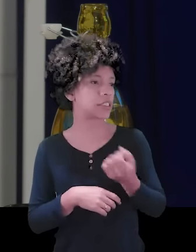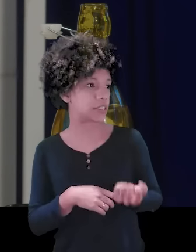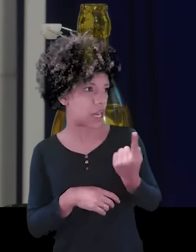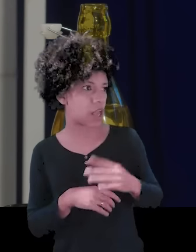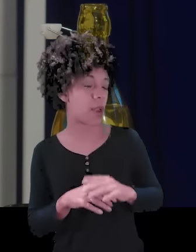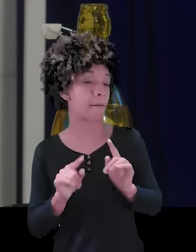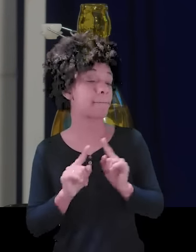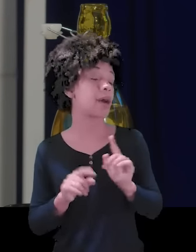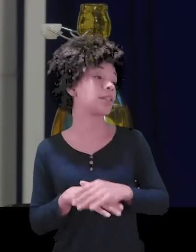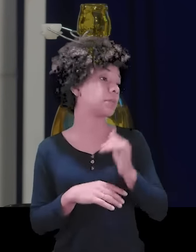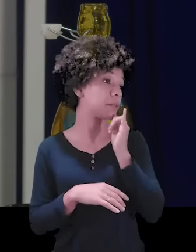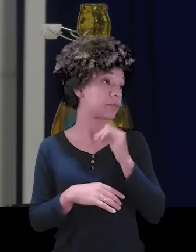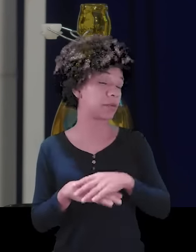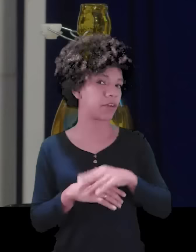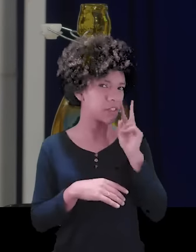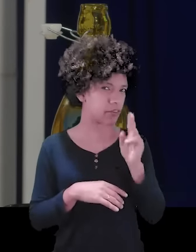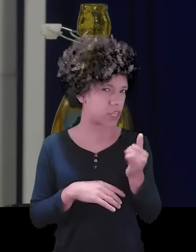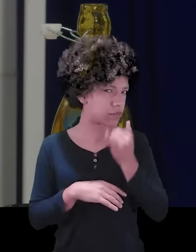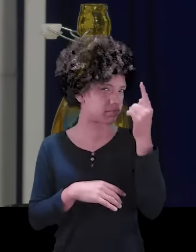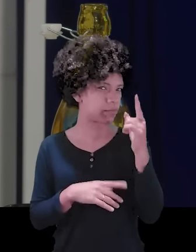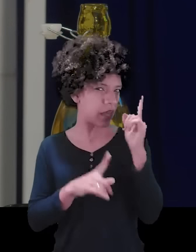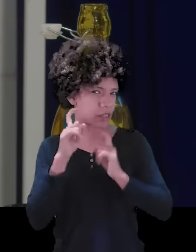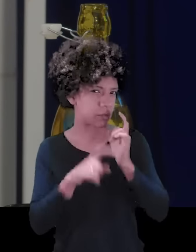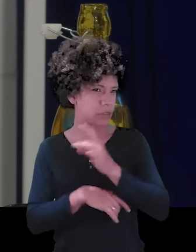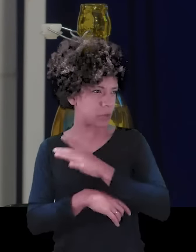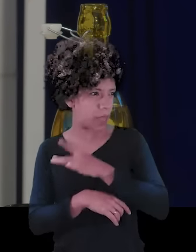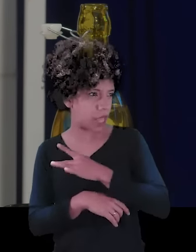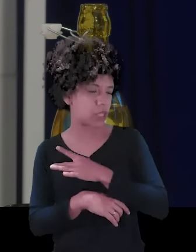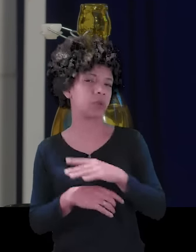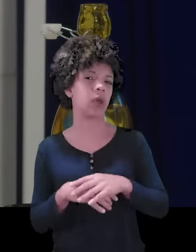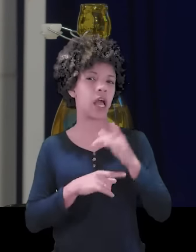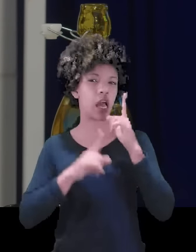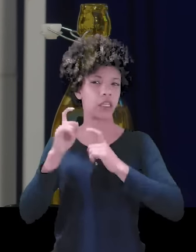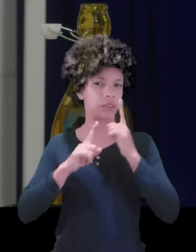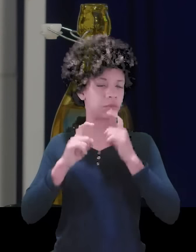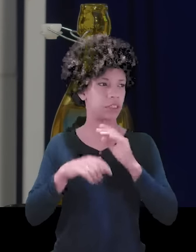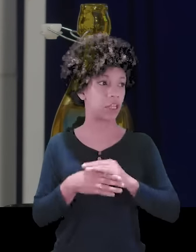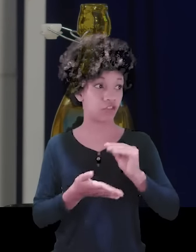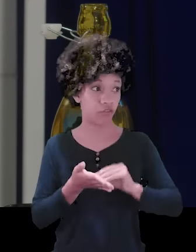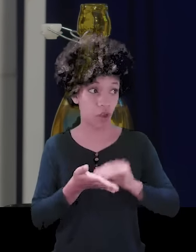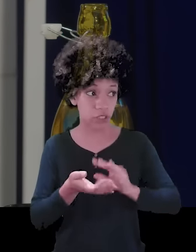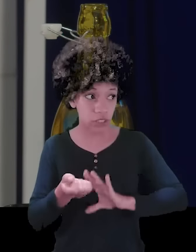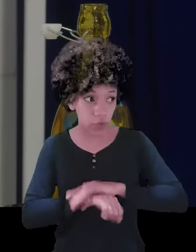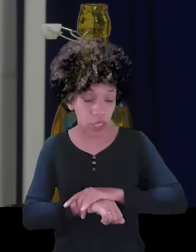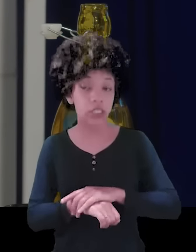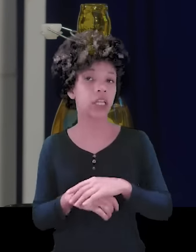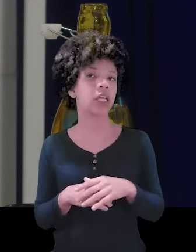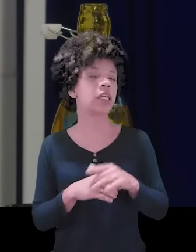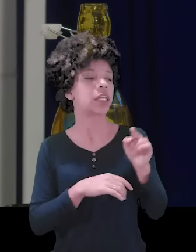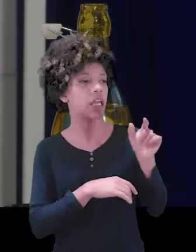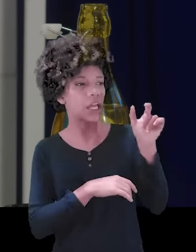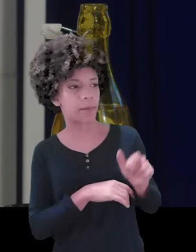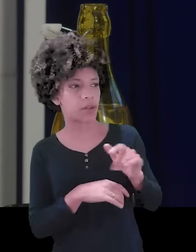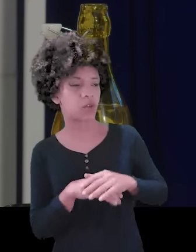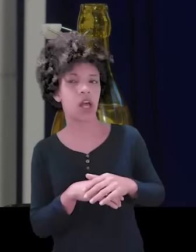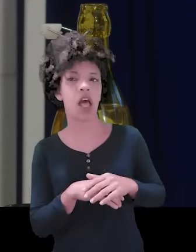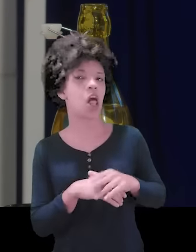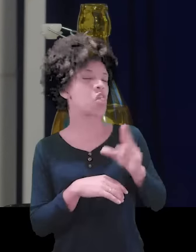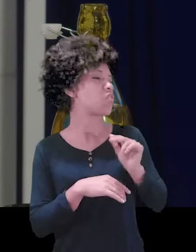situação mas você vê a vídeo expressões é de medo expressões de insegurança e daí aquela pessoa